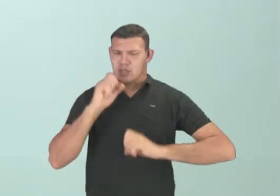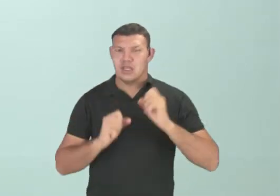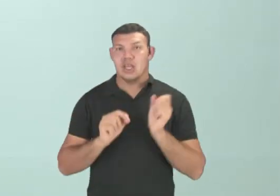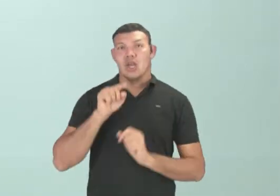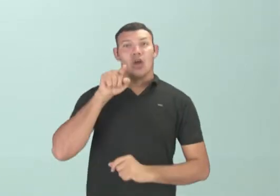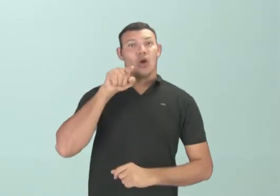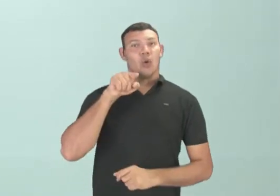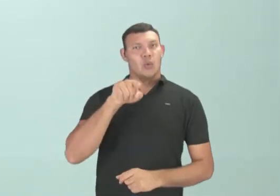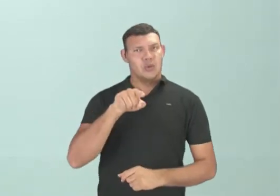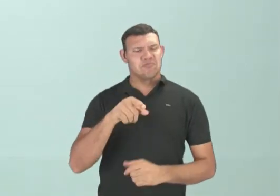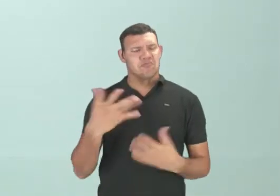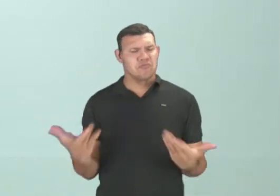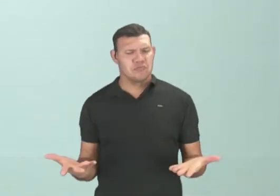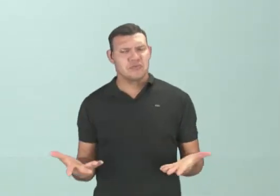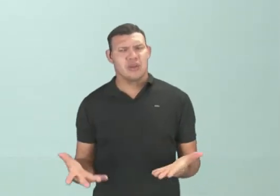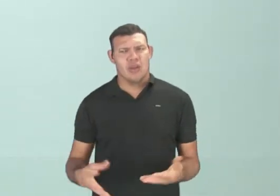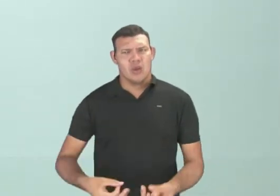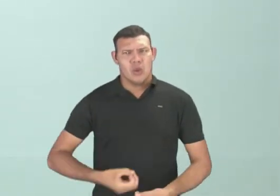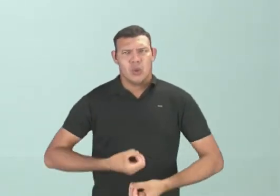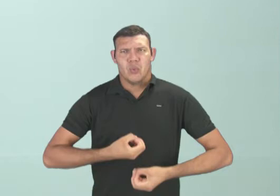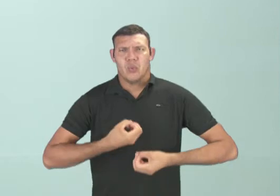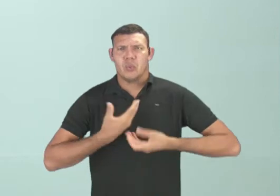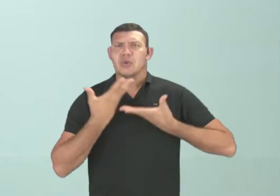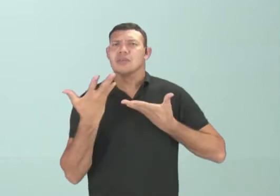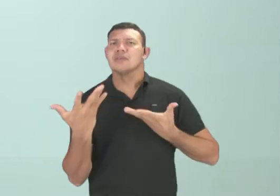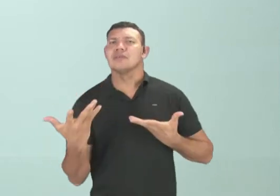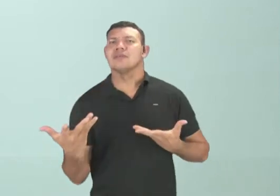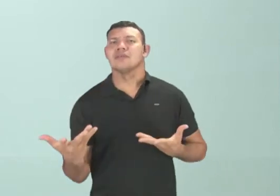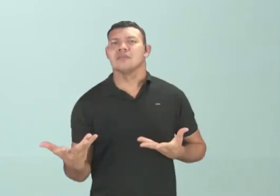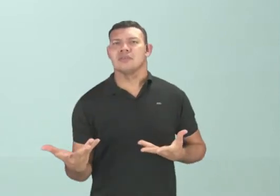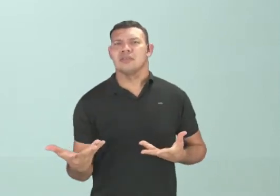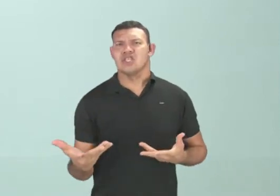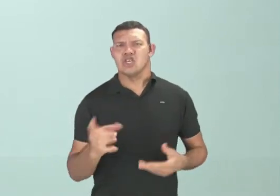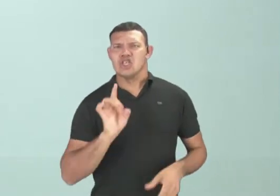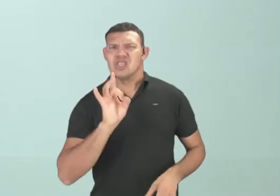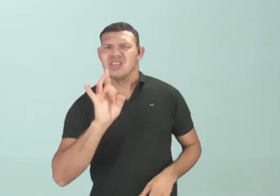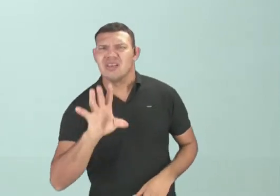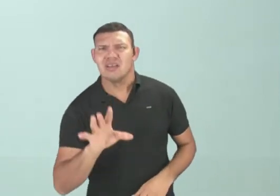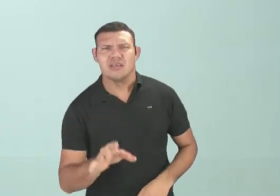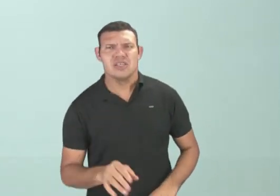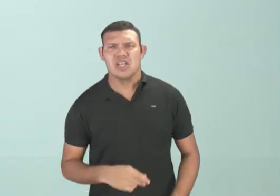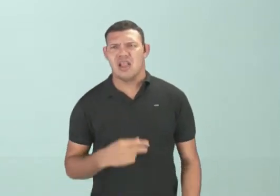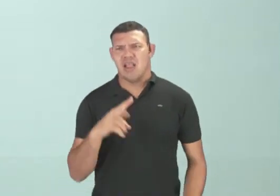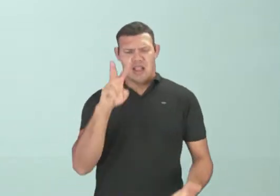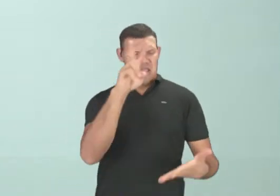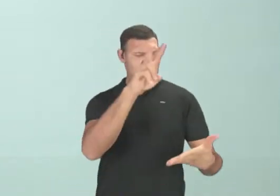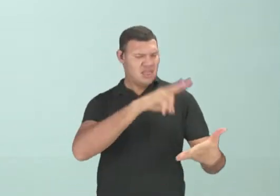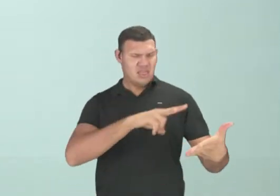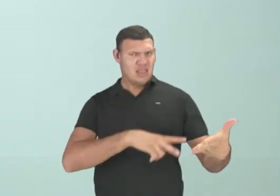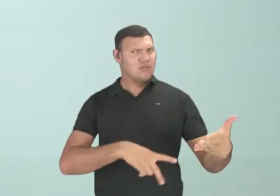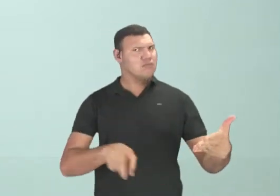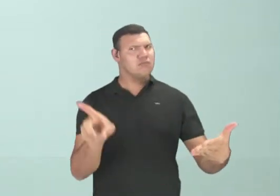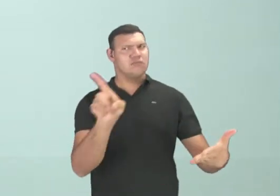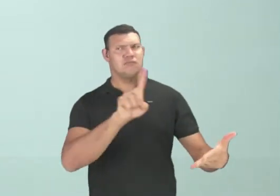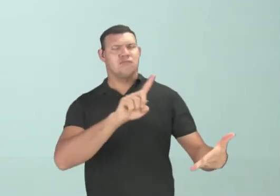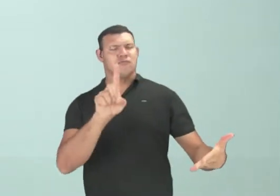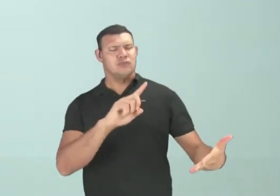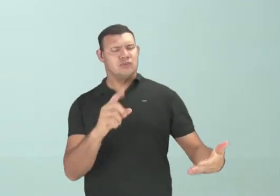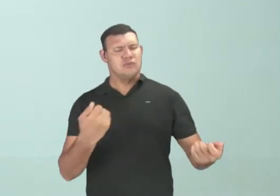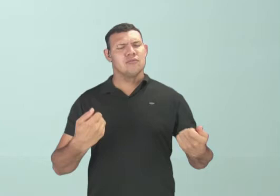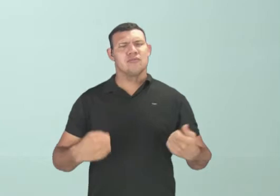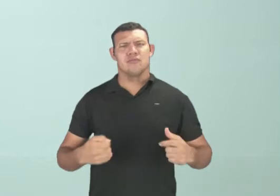entonar, quando você vai recitar um poema, você não somente lê, você faz